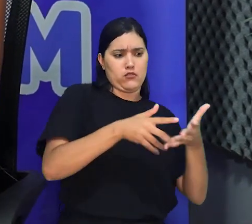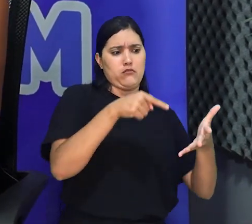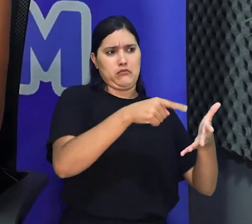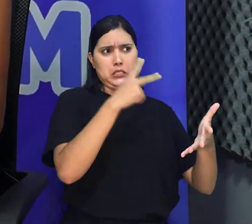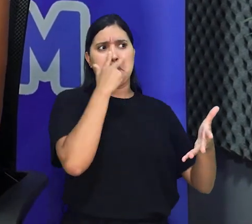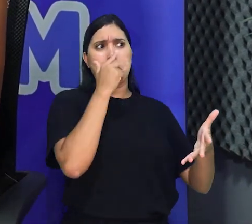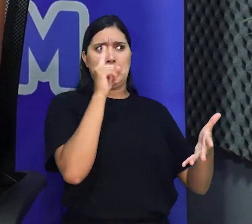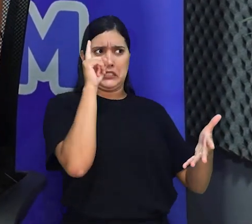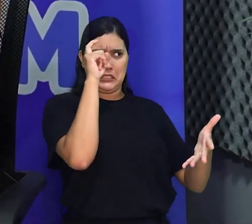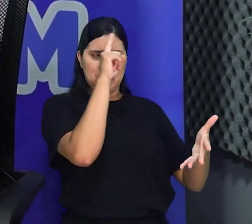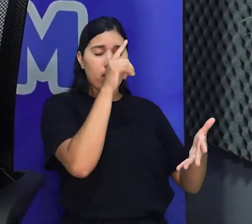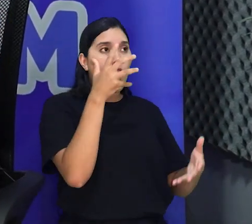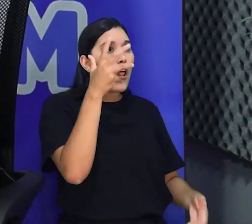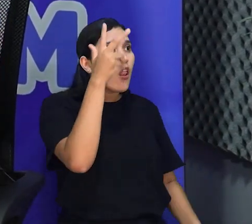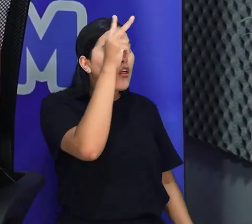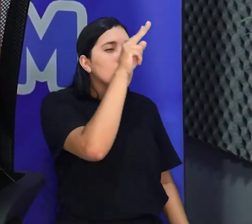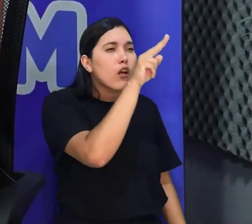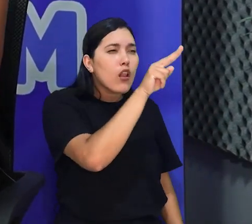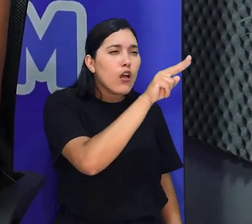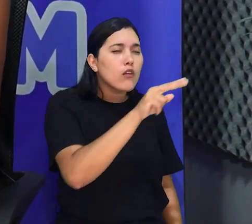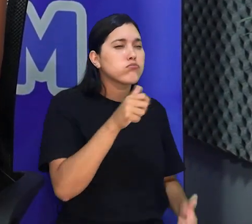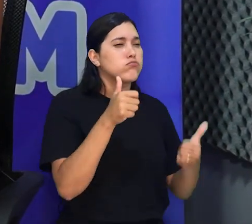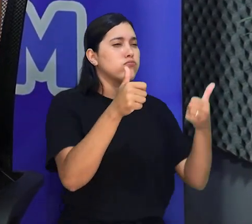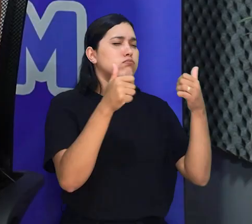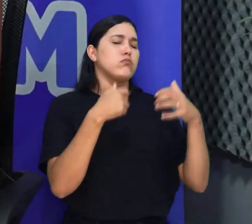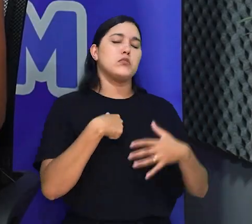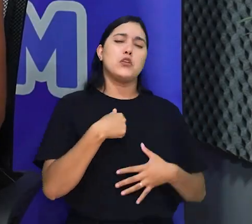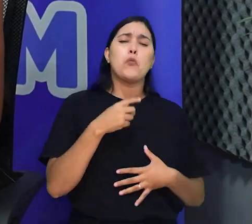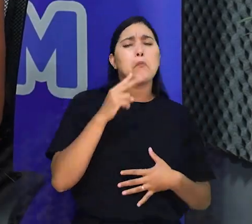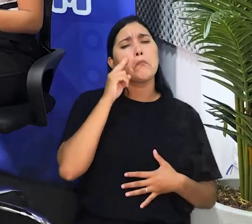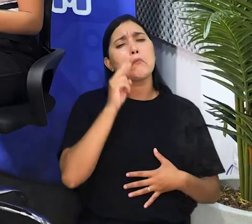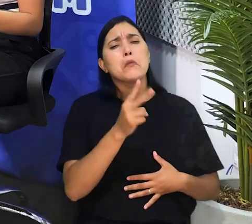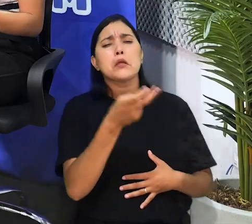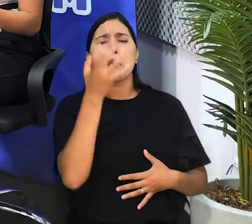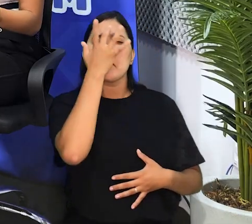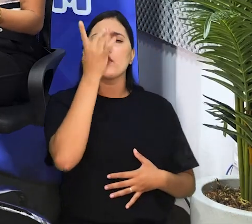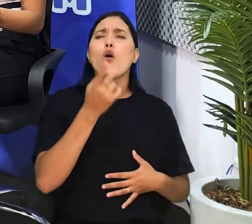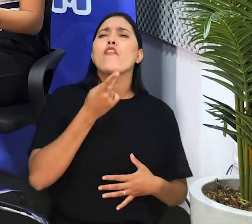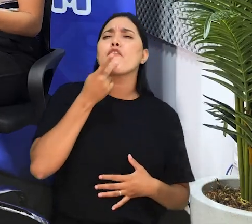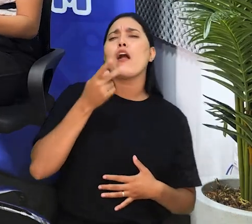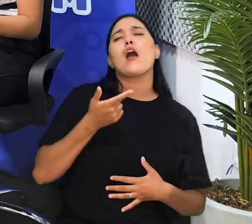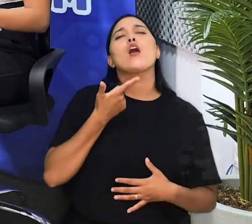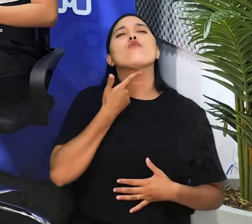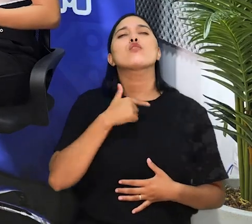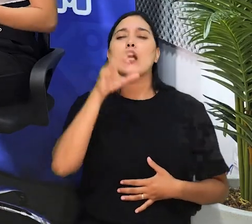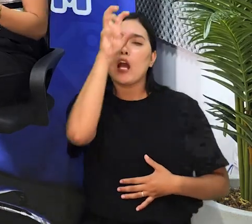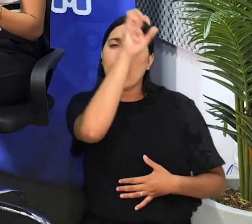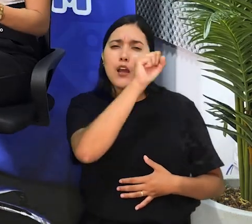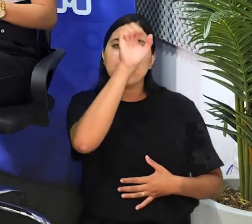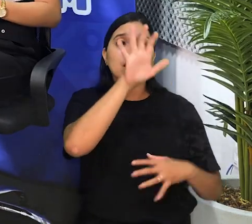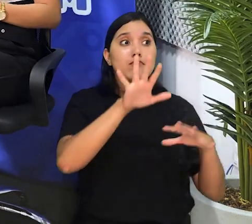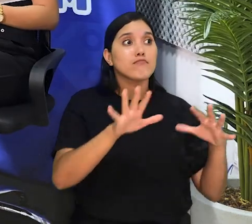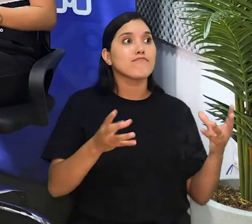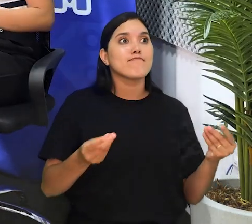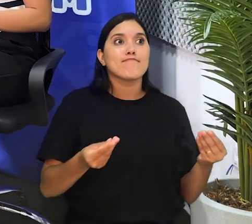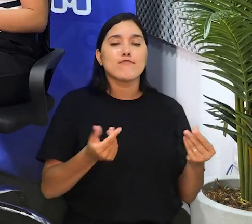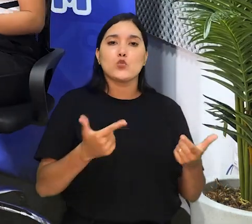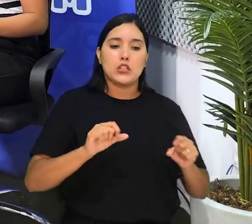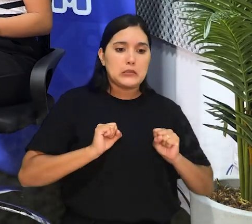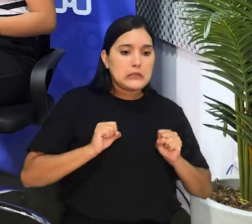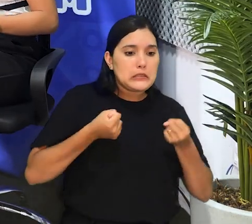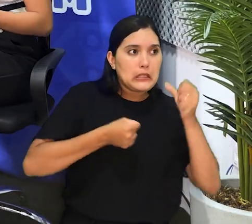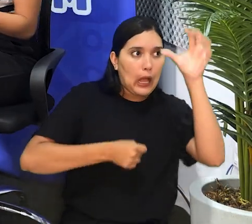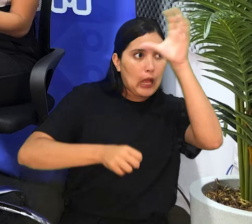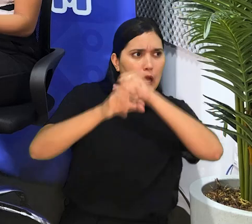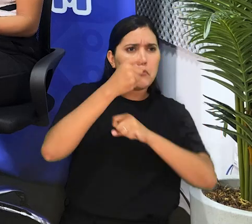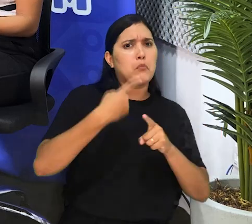a língua de sinais parece difícil. É lindo de se ver, né? Sim. Eu vejo admiração, todo mundo diz, eu tenho vontade de aprender. Mas